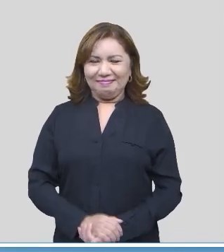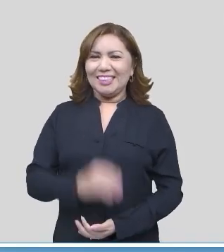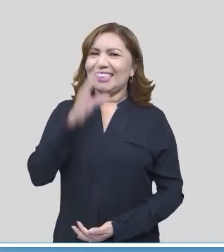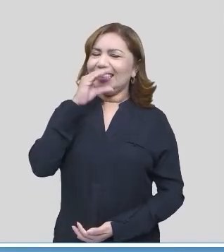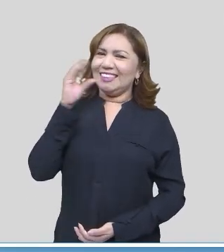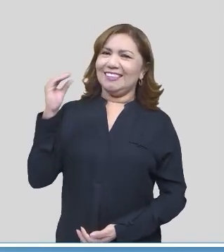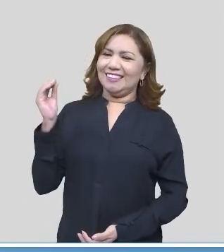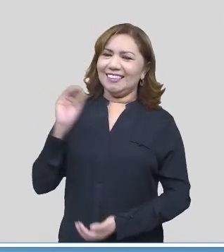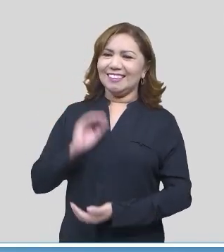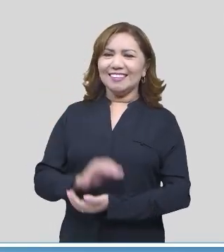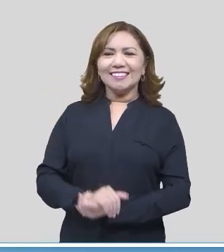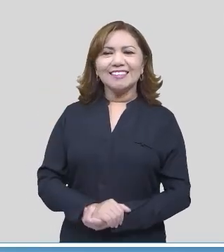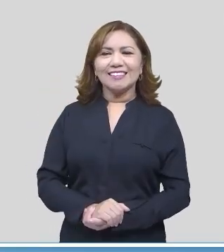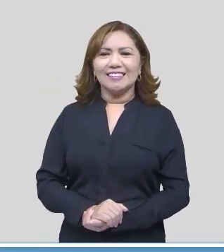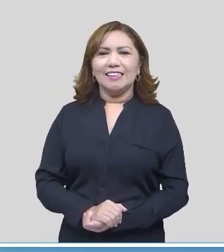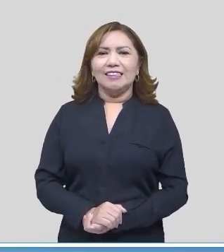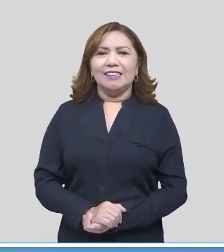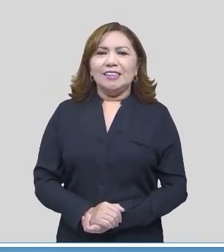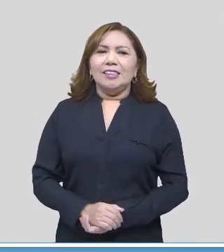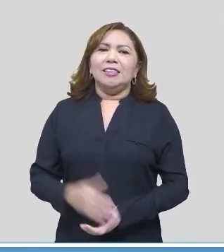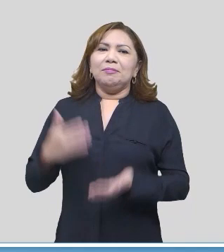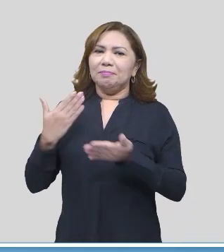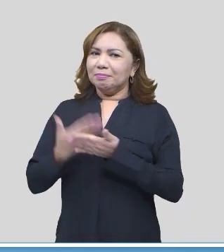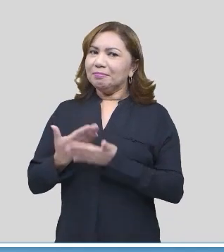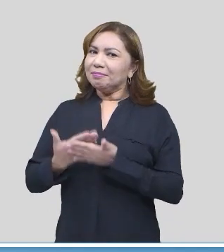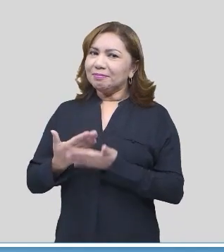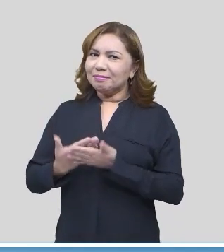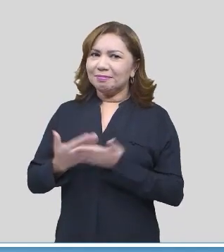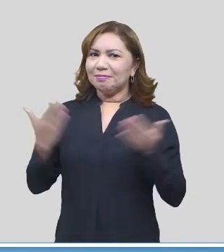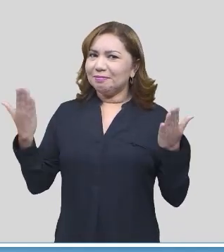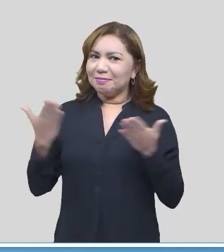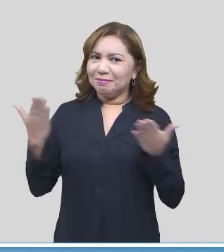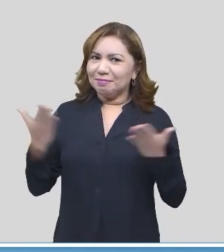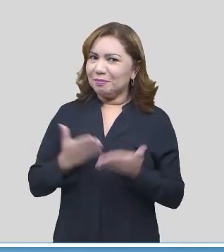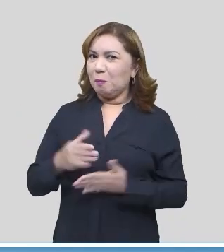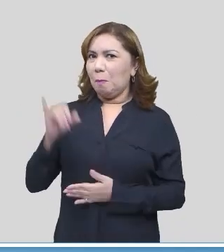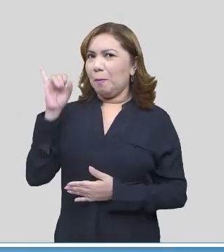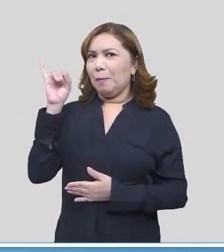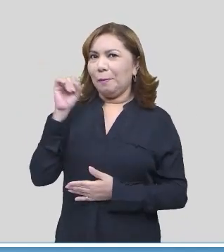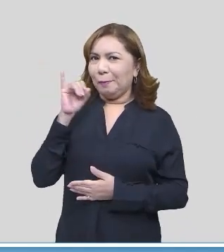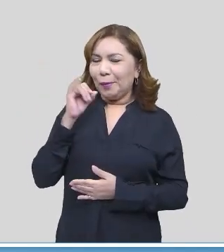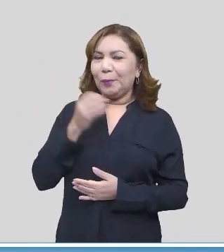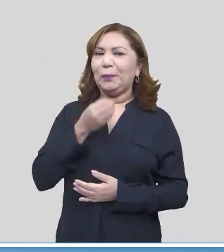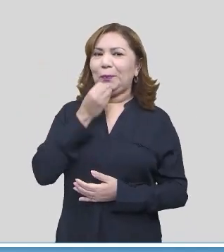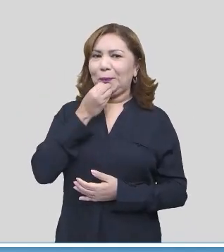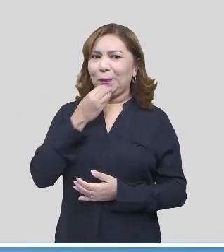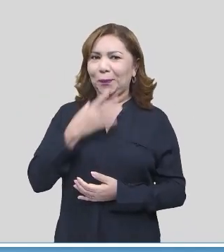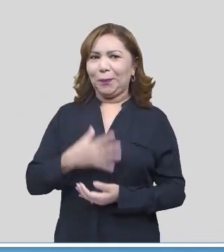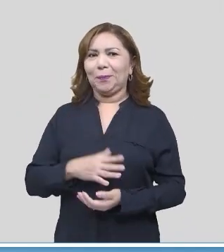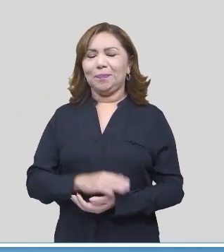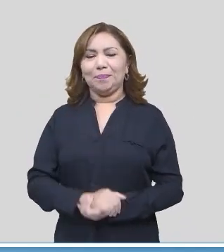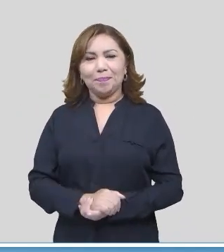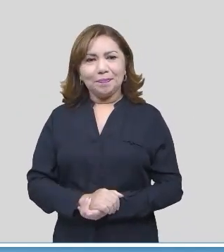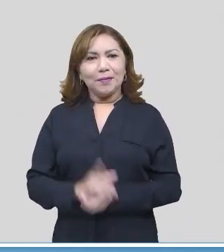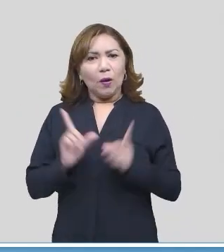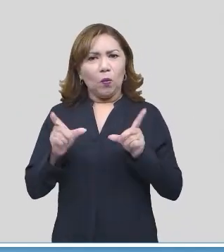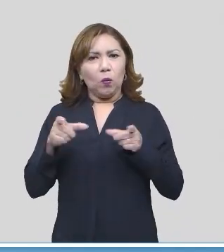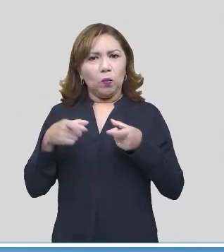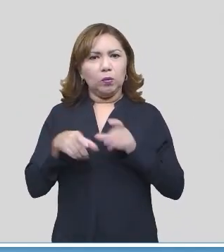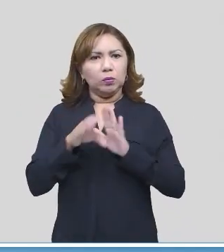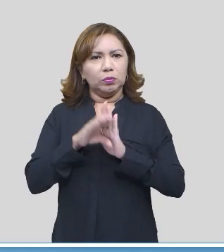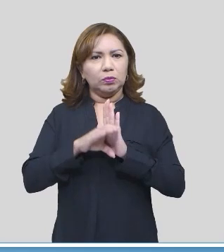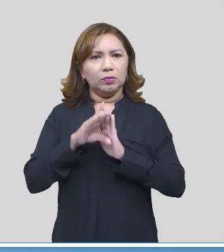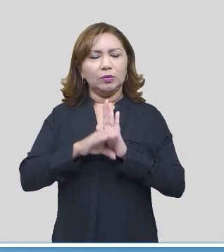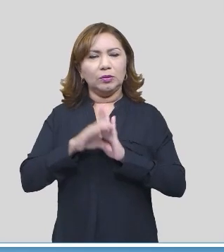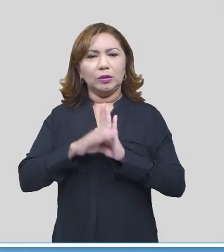Crianças, a nossa aula de hoje foi muito interessante. Vamos aqui para o nosso resumo do conteúdo. O que eu tenho aqui